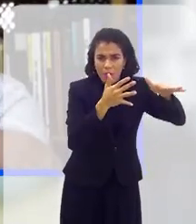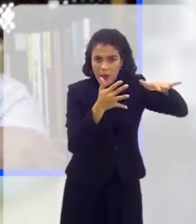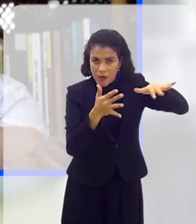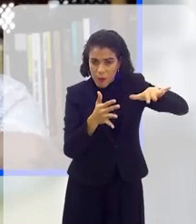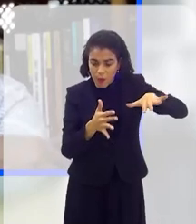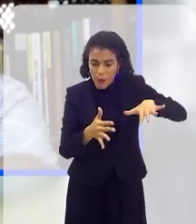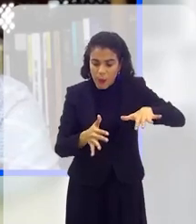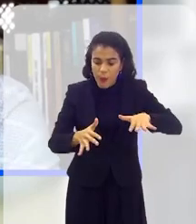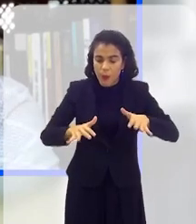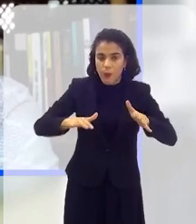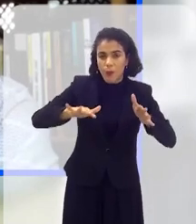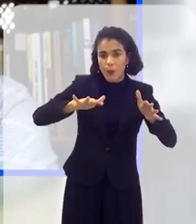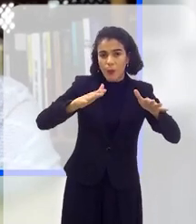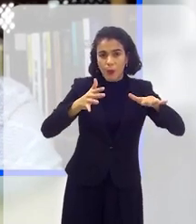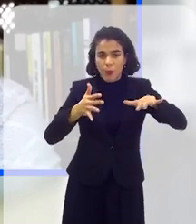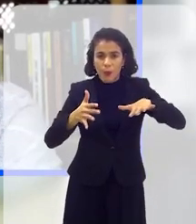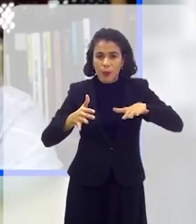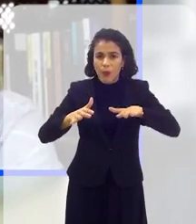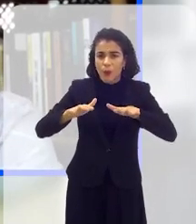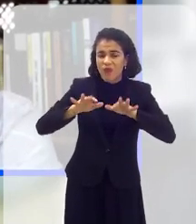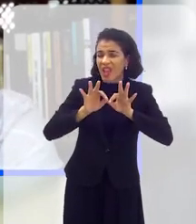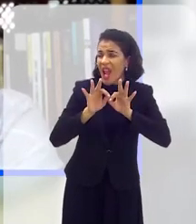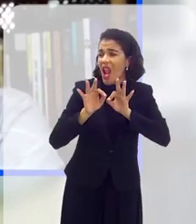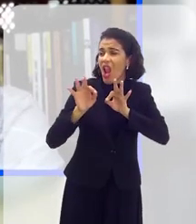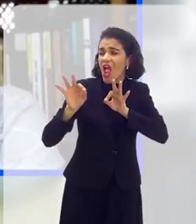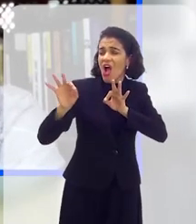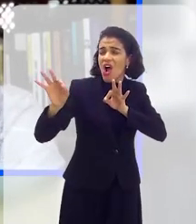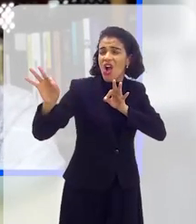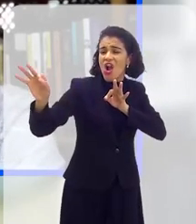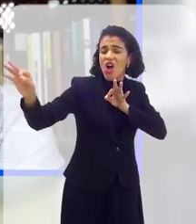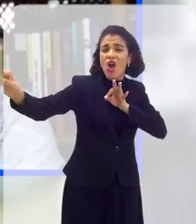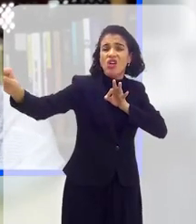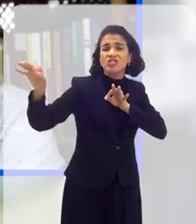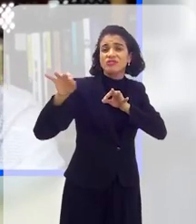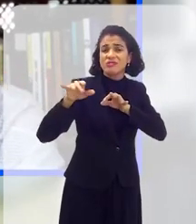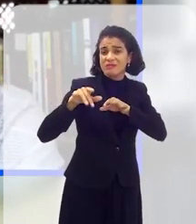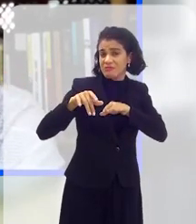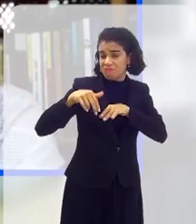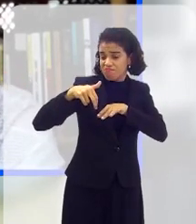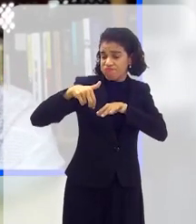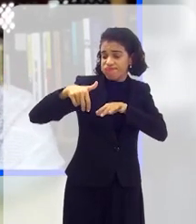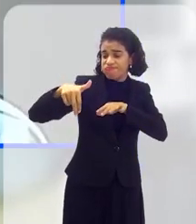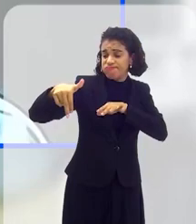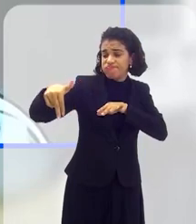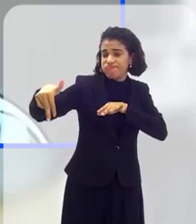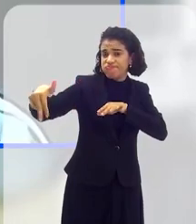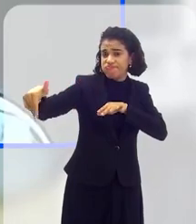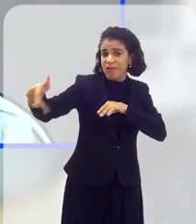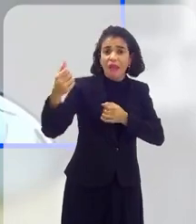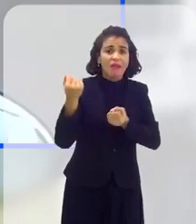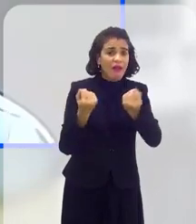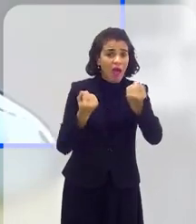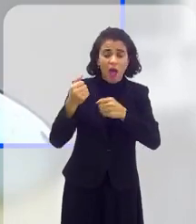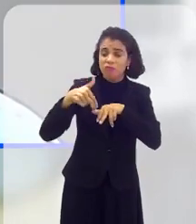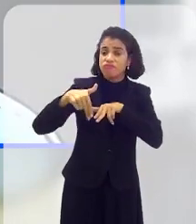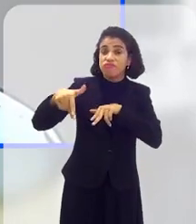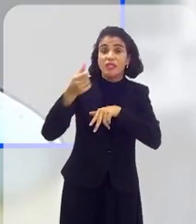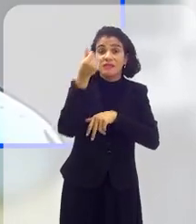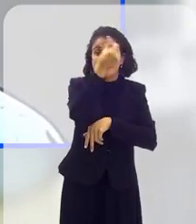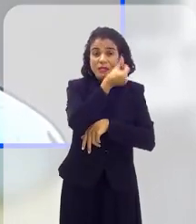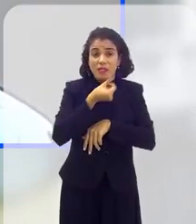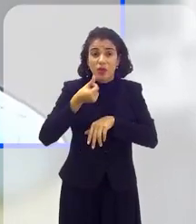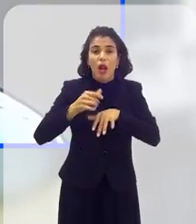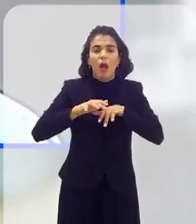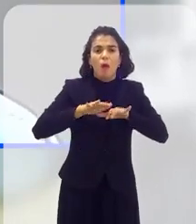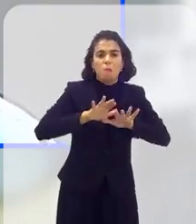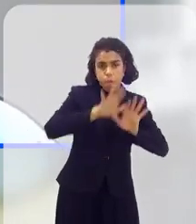maré vaza, a praia fica quilômetros de areia, você anda até de carro. Novamente, daqui a 6 horas, a